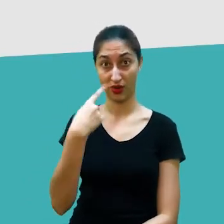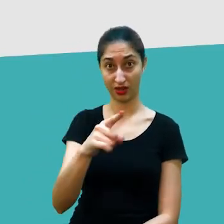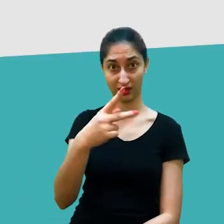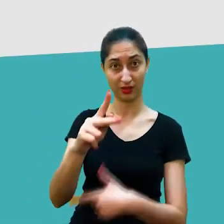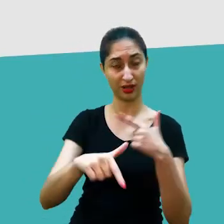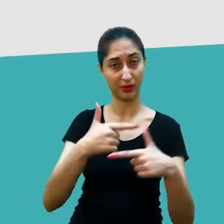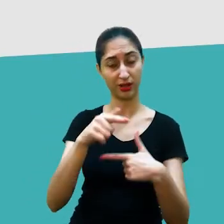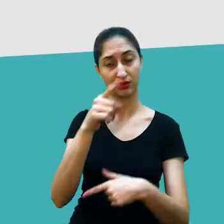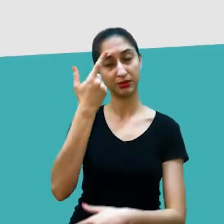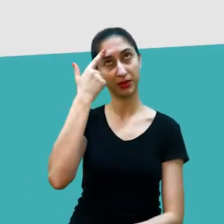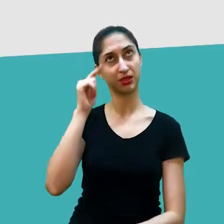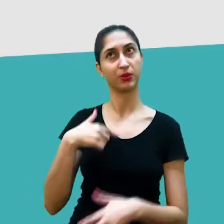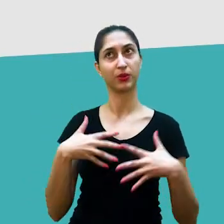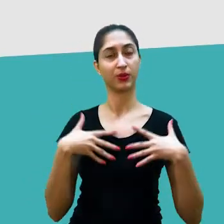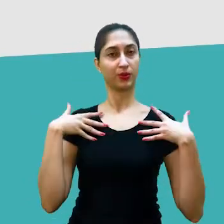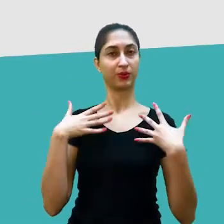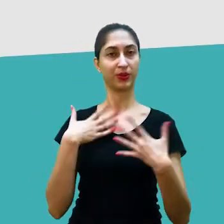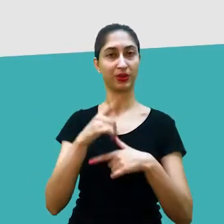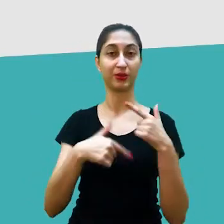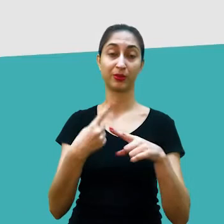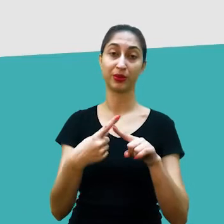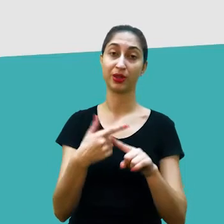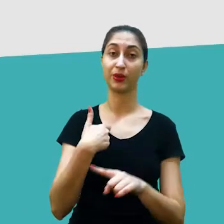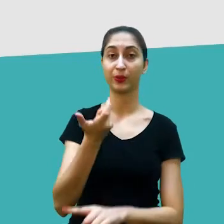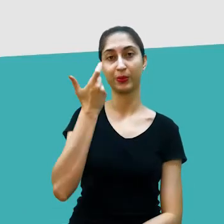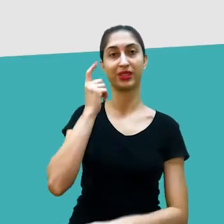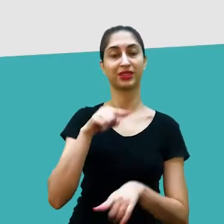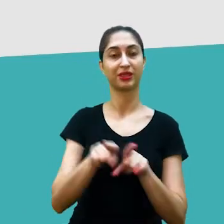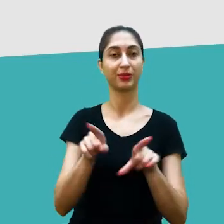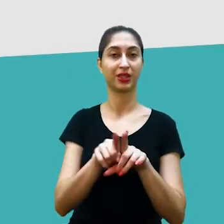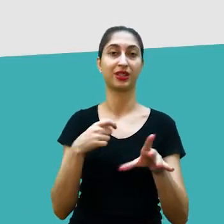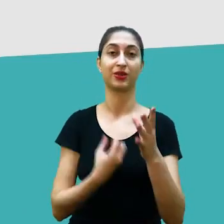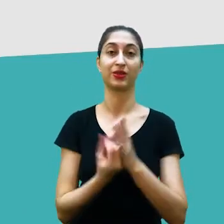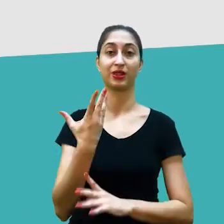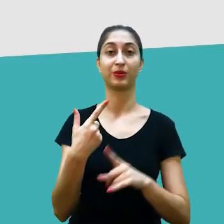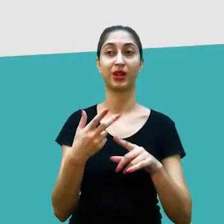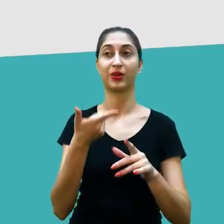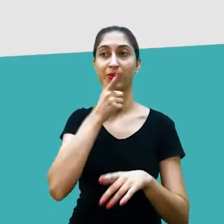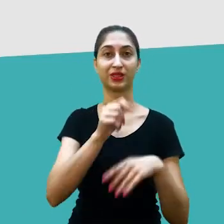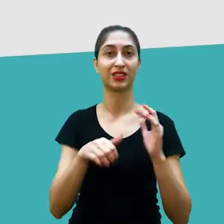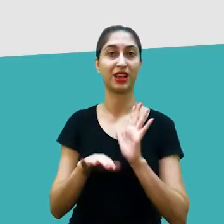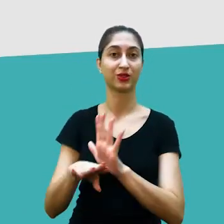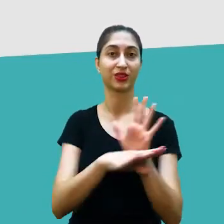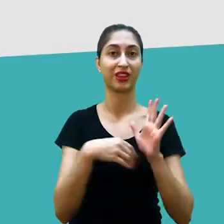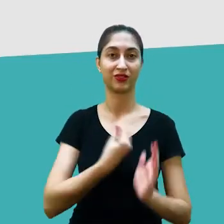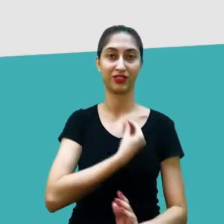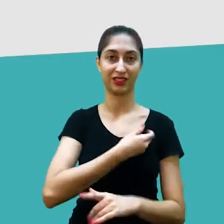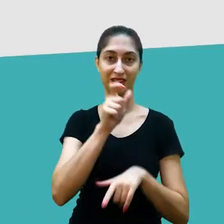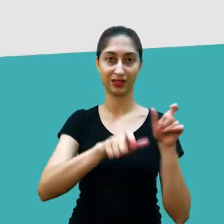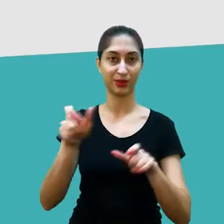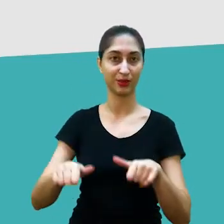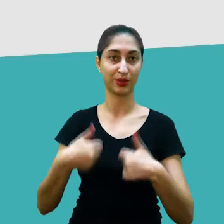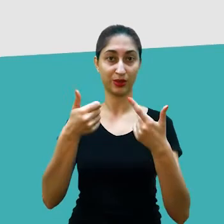muito orgulho do que eu faço, porque ele é pensado e ele é construído para melhorar a vida das pessoas e não para piorar o futuro